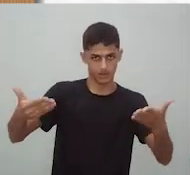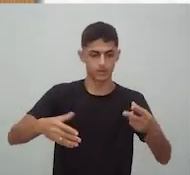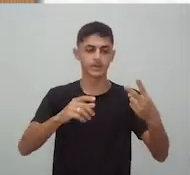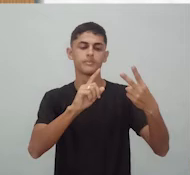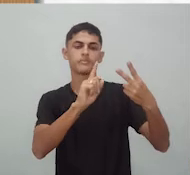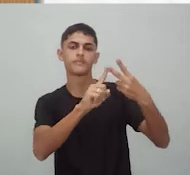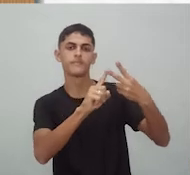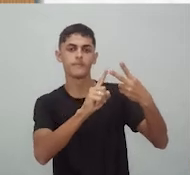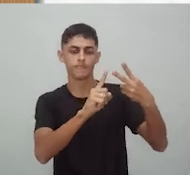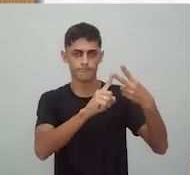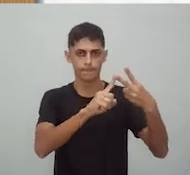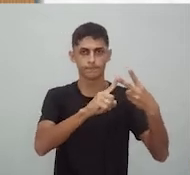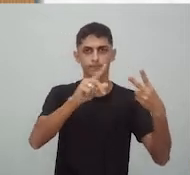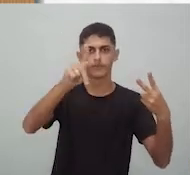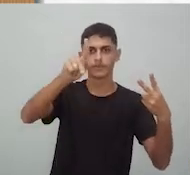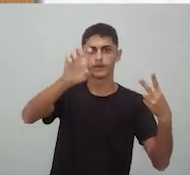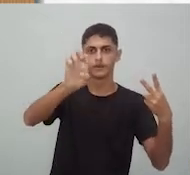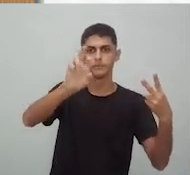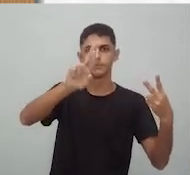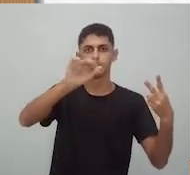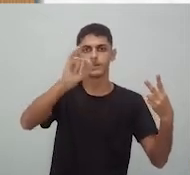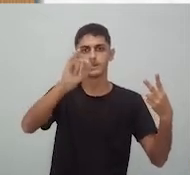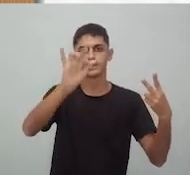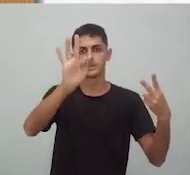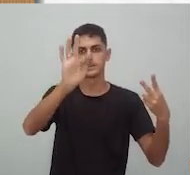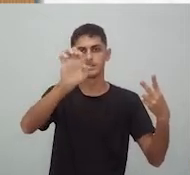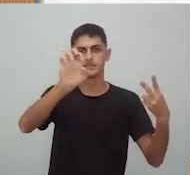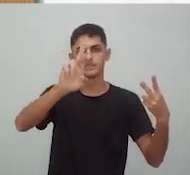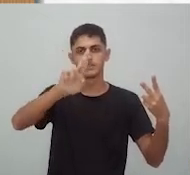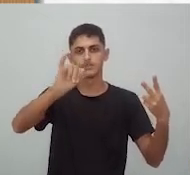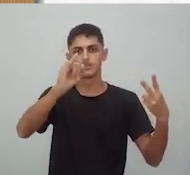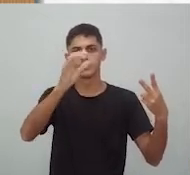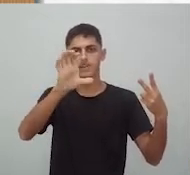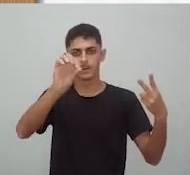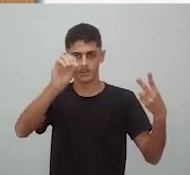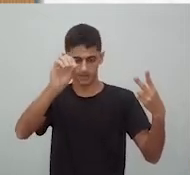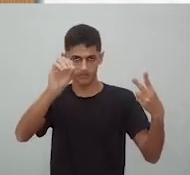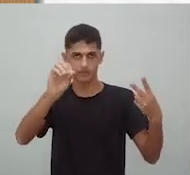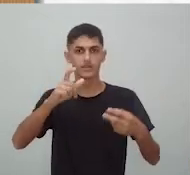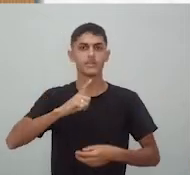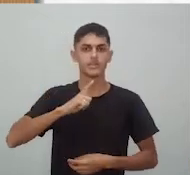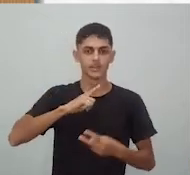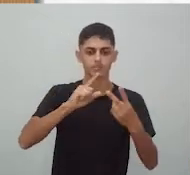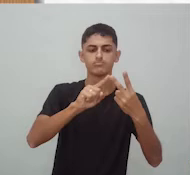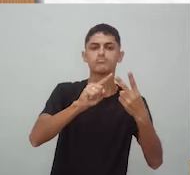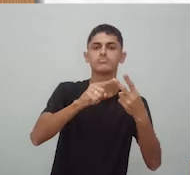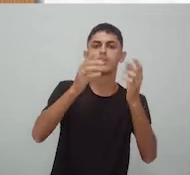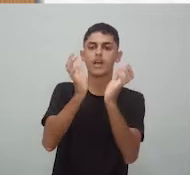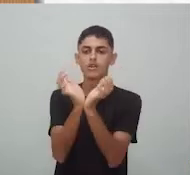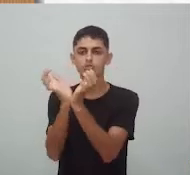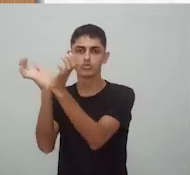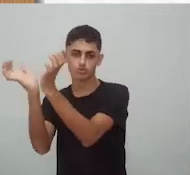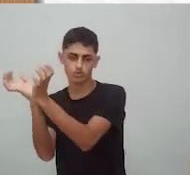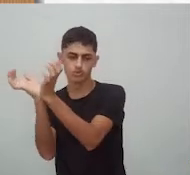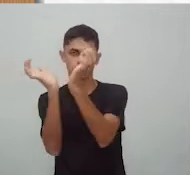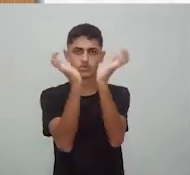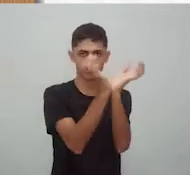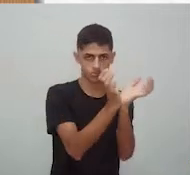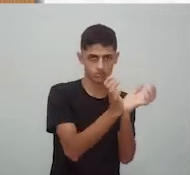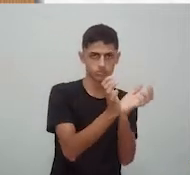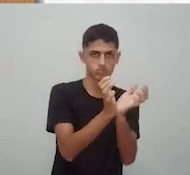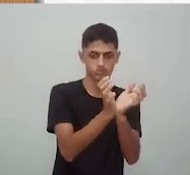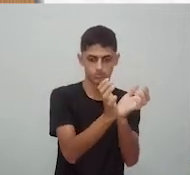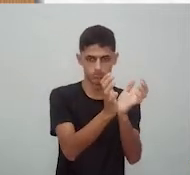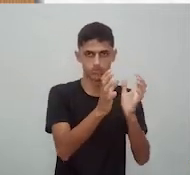agora a parte do nosso sistema nervoso periférico, que ele é dividido em duas partes, que é o sistema nervoso